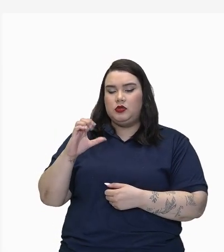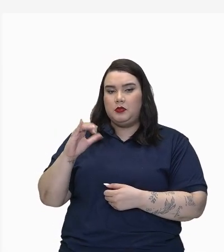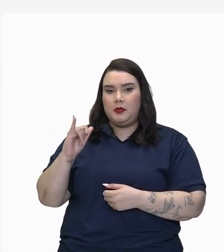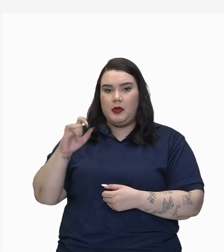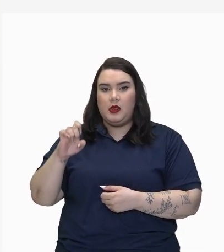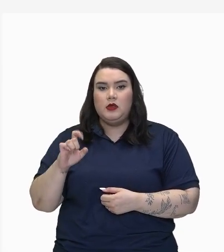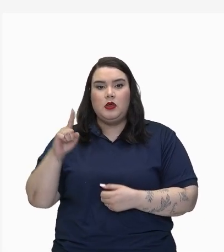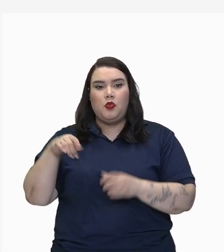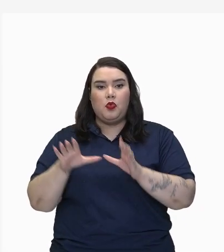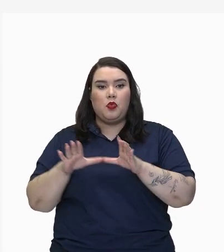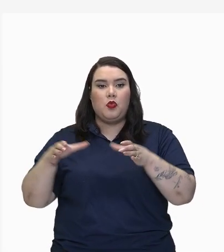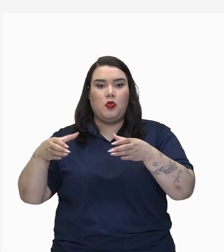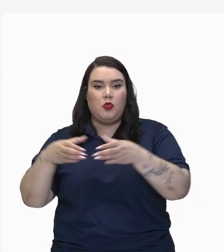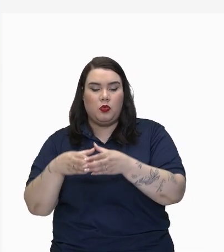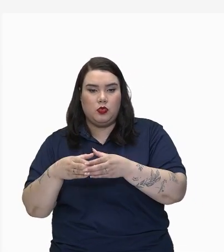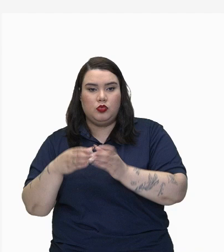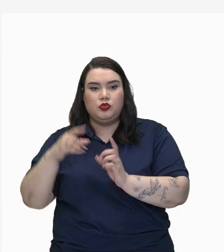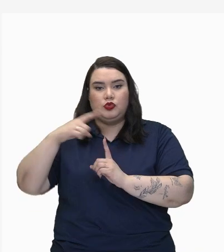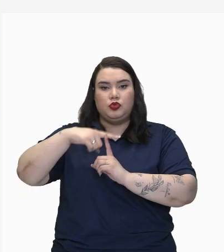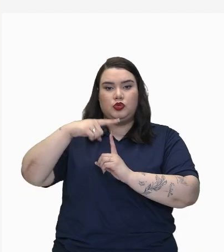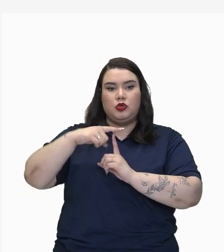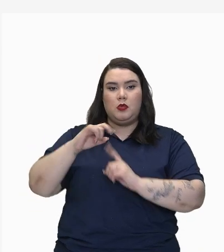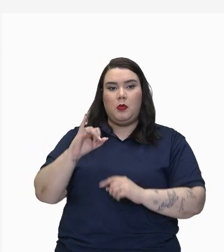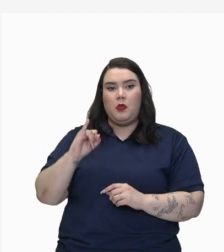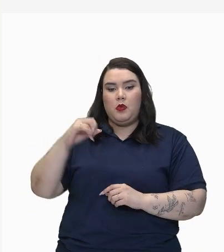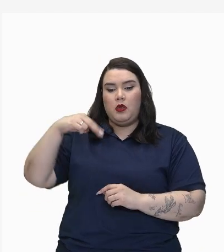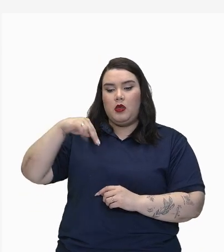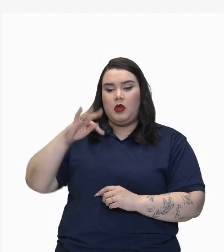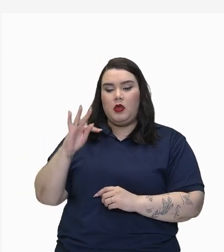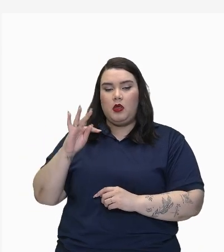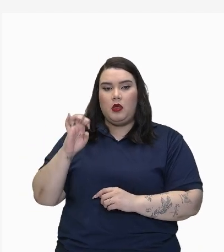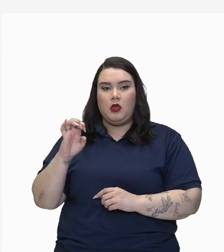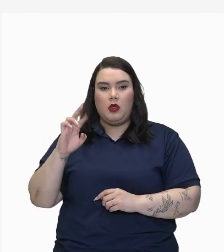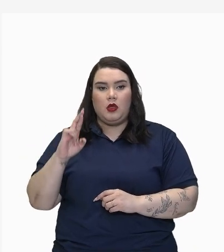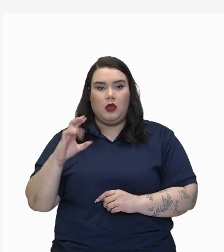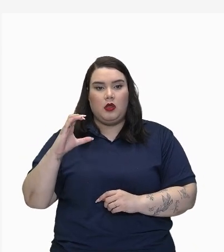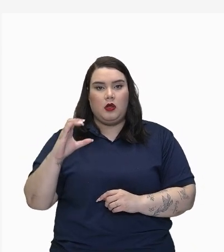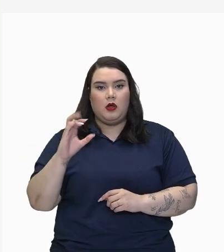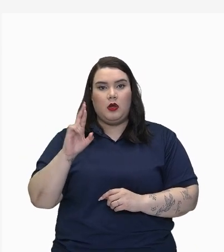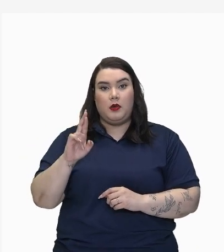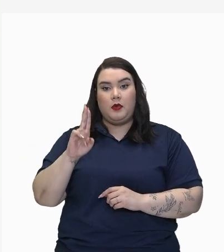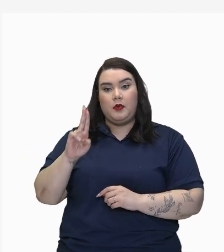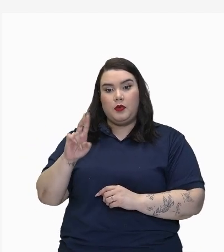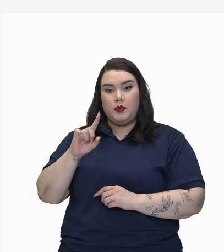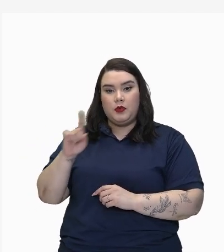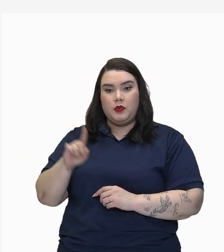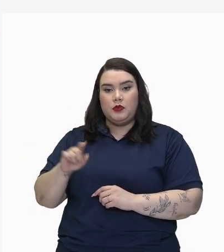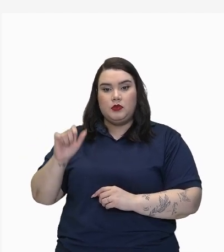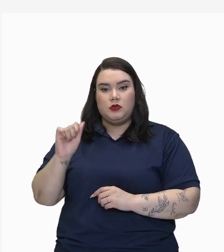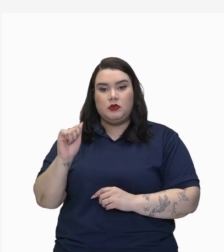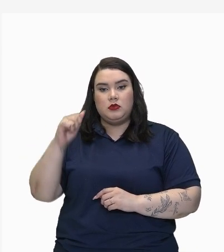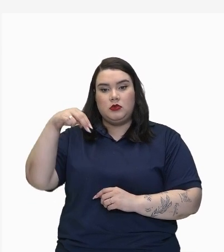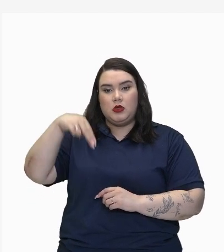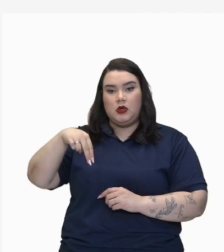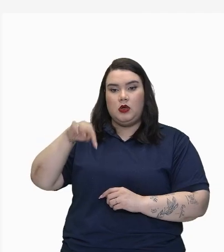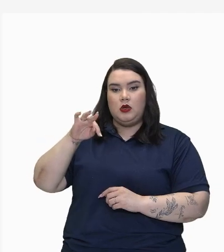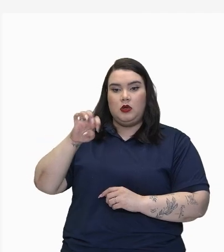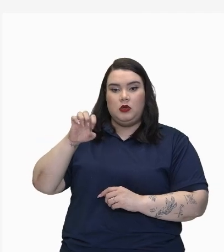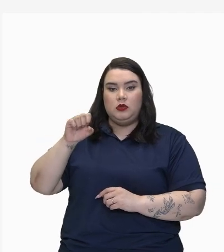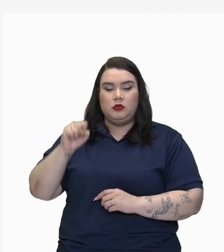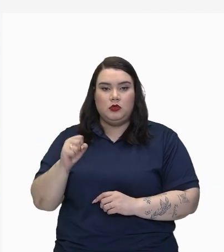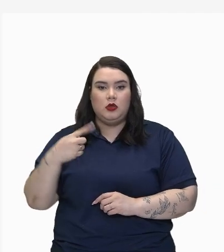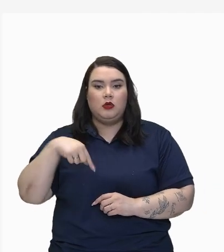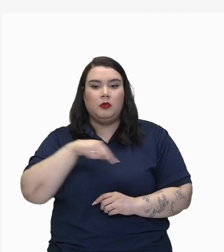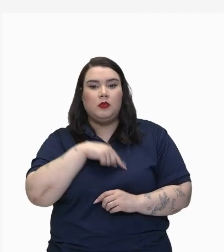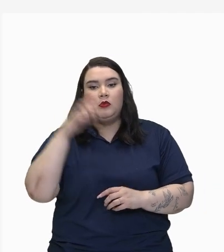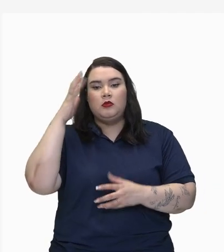de populações que são intercruzantes, tá? Esse conceito ele é bem importante para a gente definir o que é um tipo